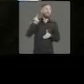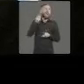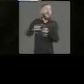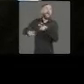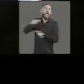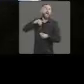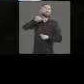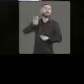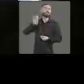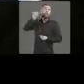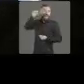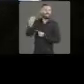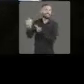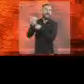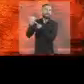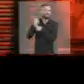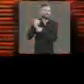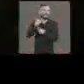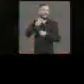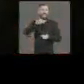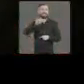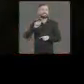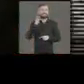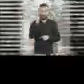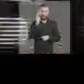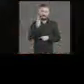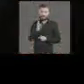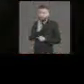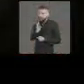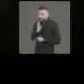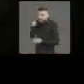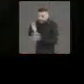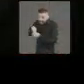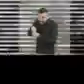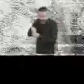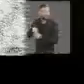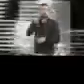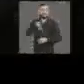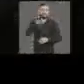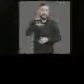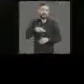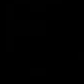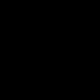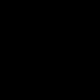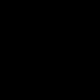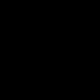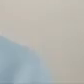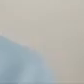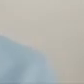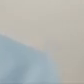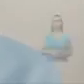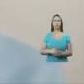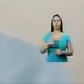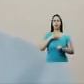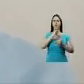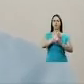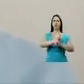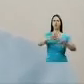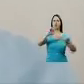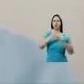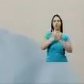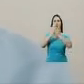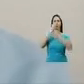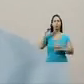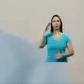Caixa 2 Da JBS Bolsonaro Quem conhece a verdade Não vota nele Foi só eu